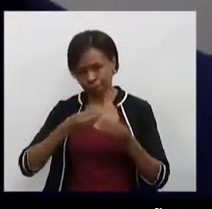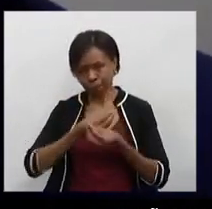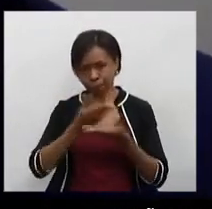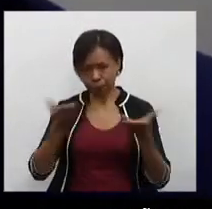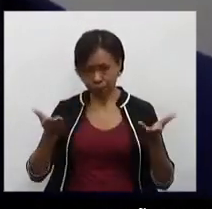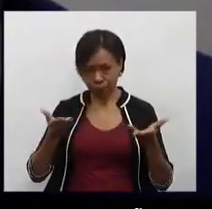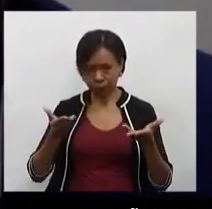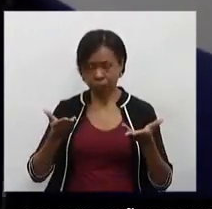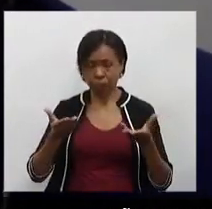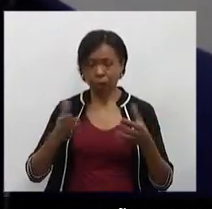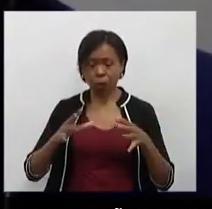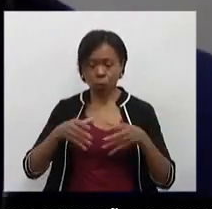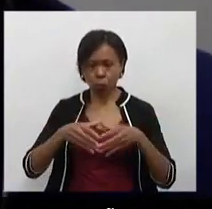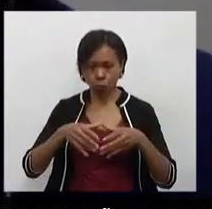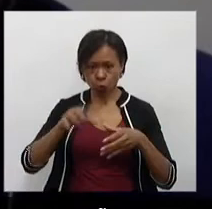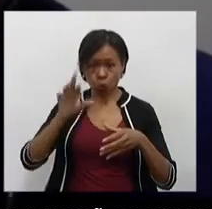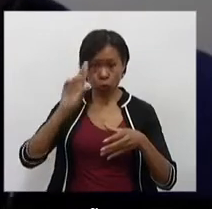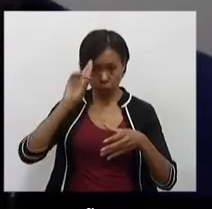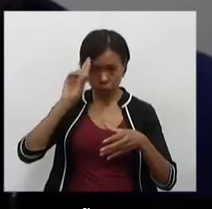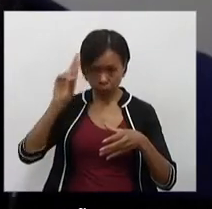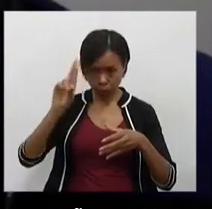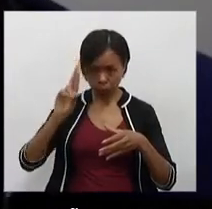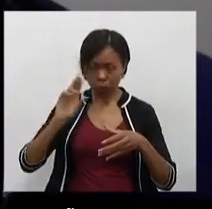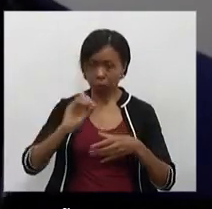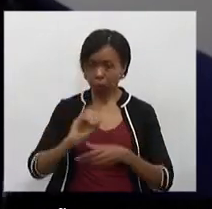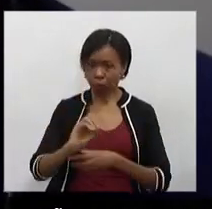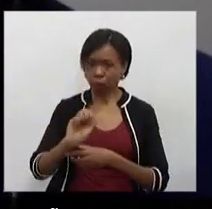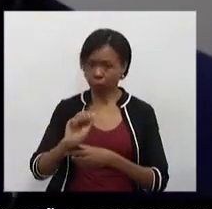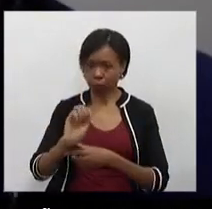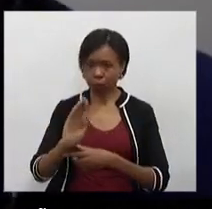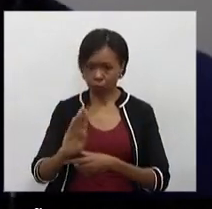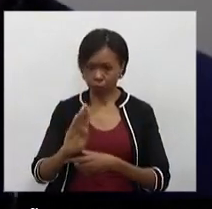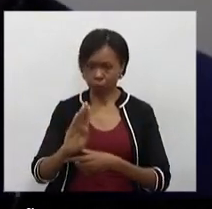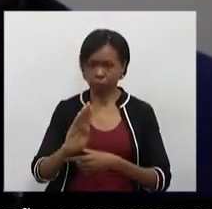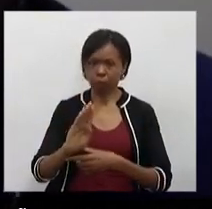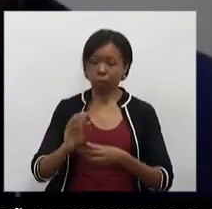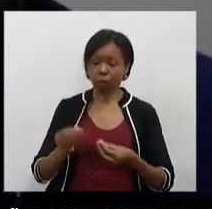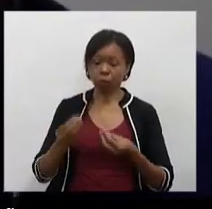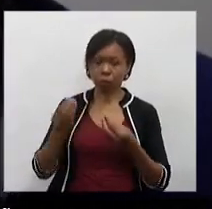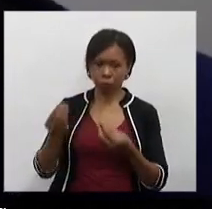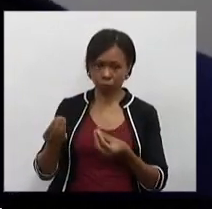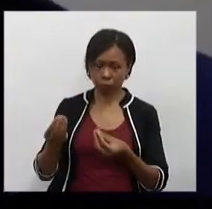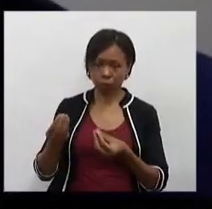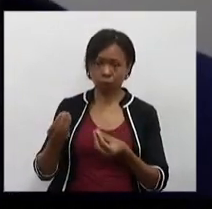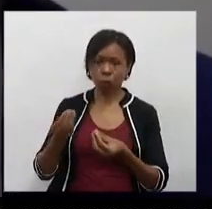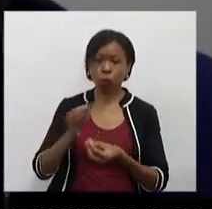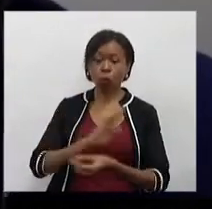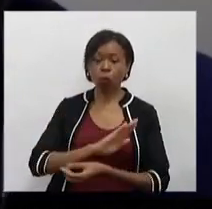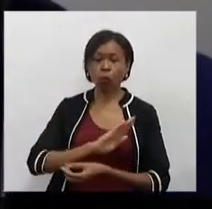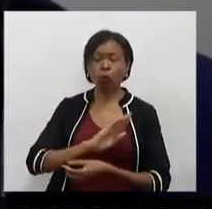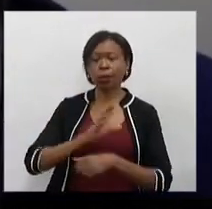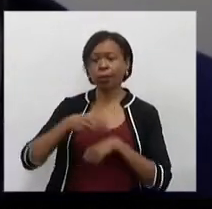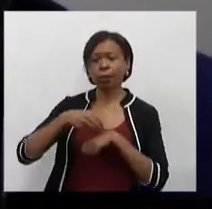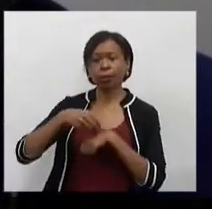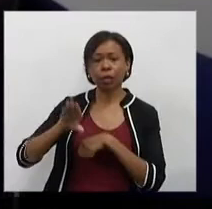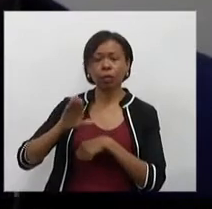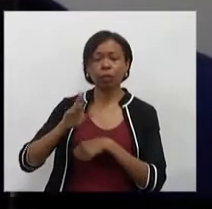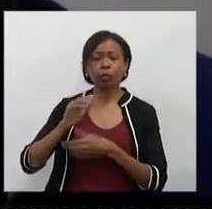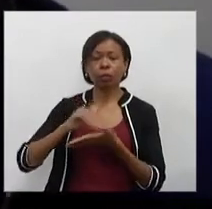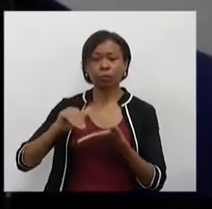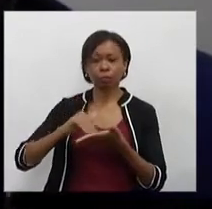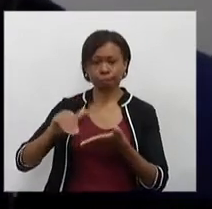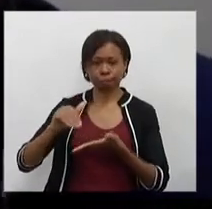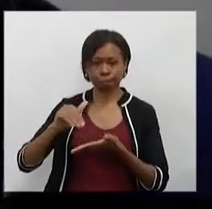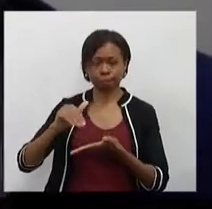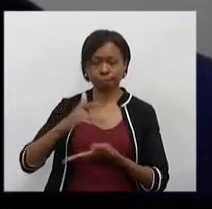OAB. Esse ofício é direcionado para o secretário de Saúde da Prefeitura, da capital,